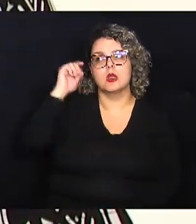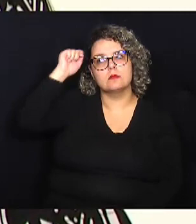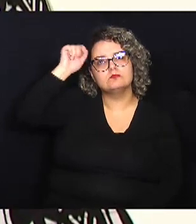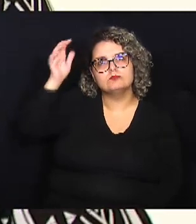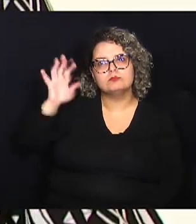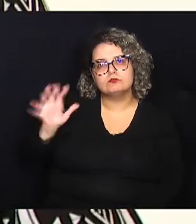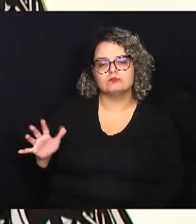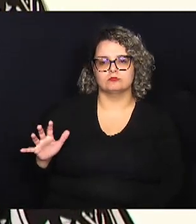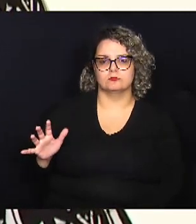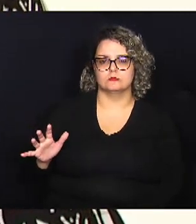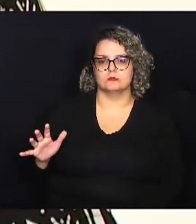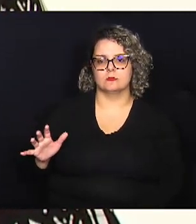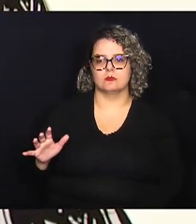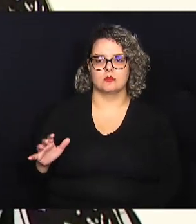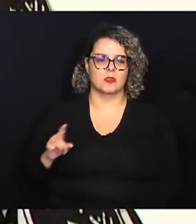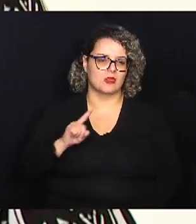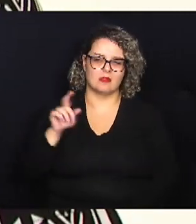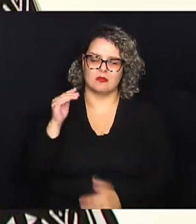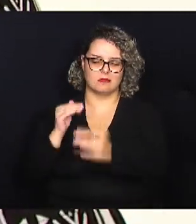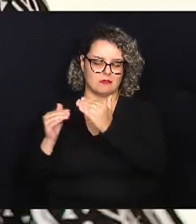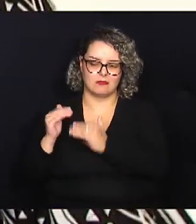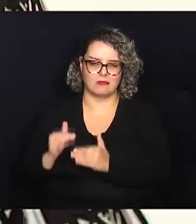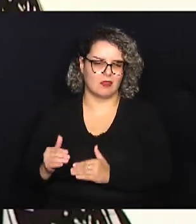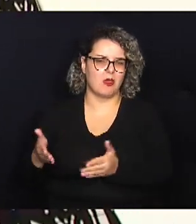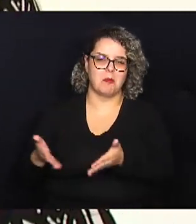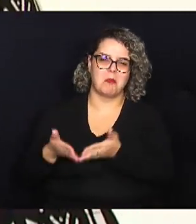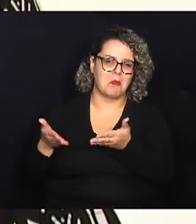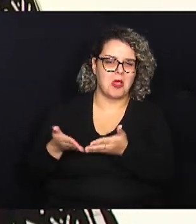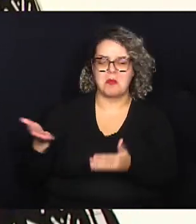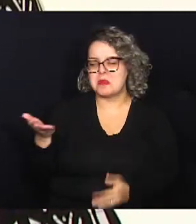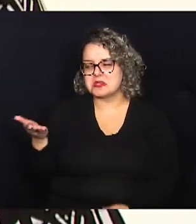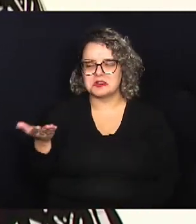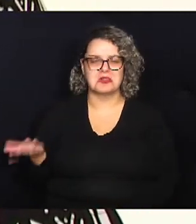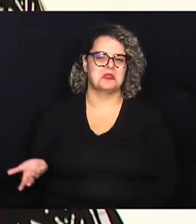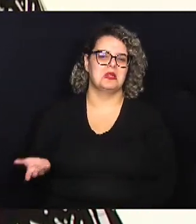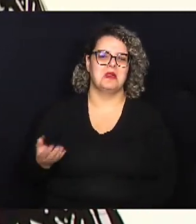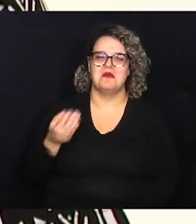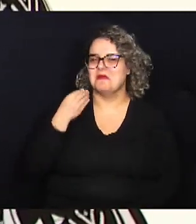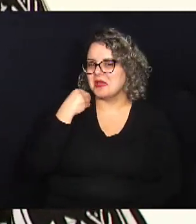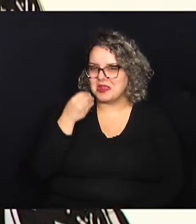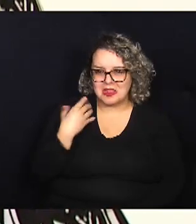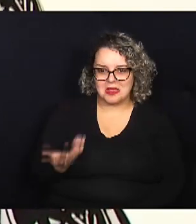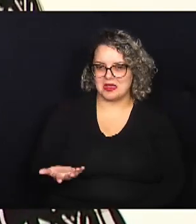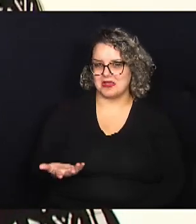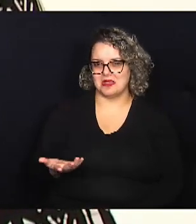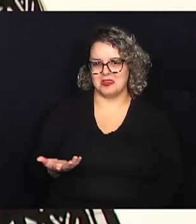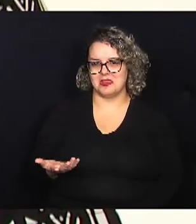como subdesenvolvida ou pobre, fragilizada,